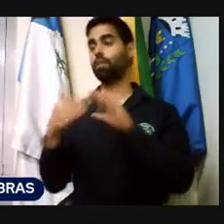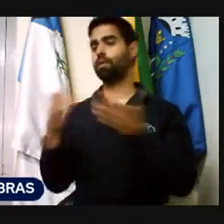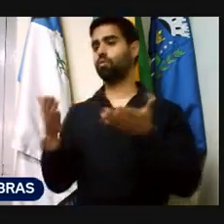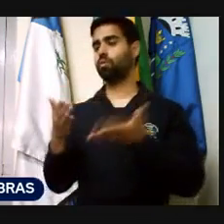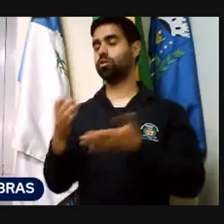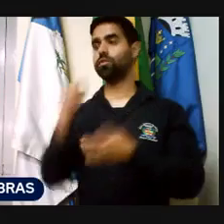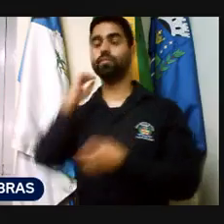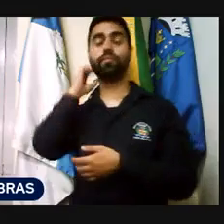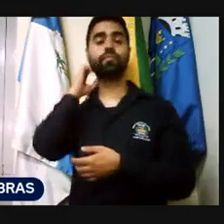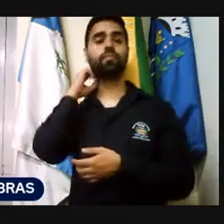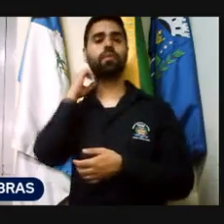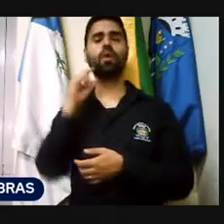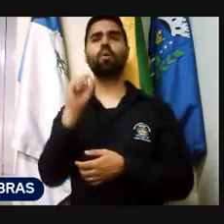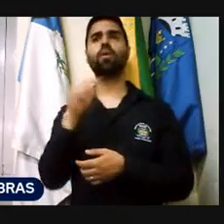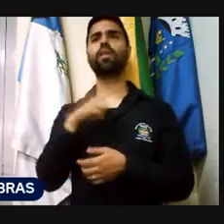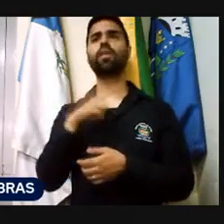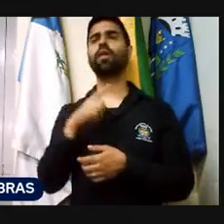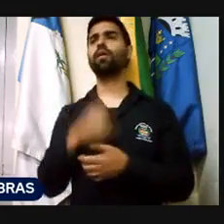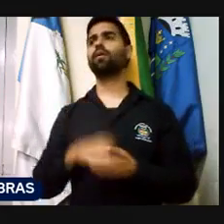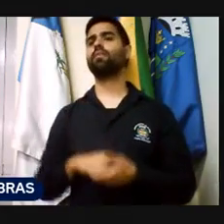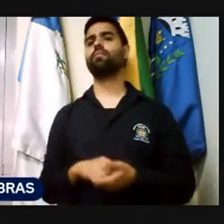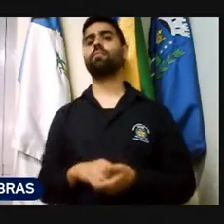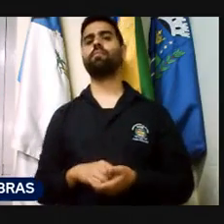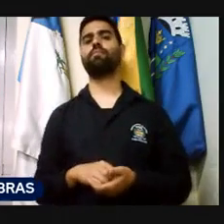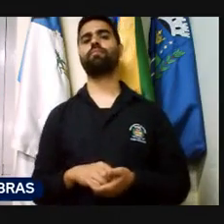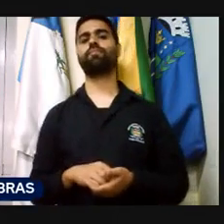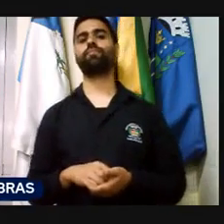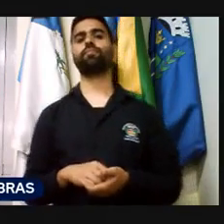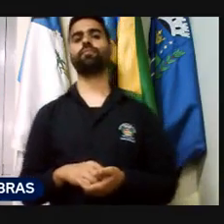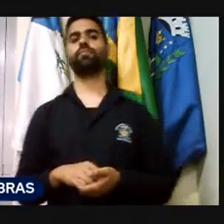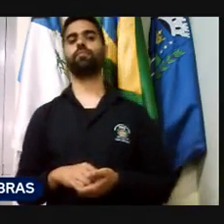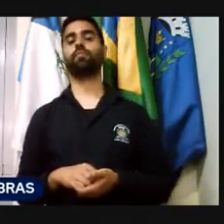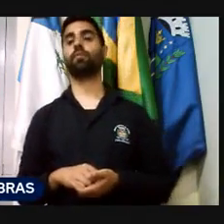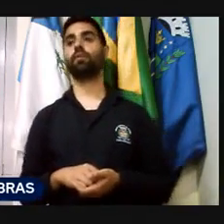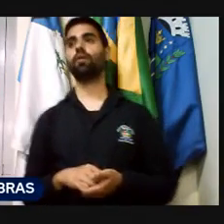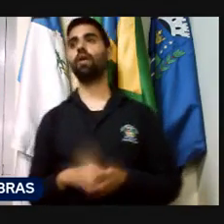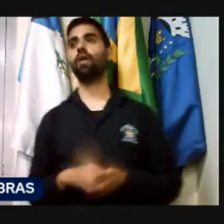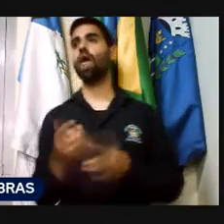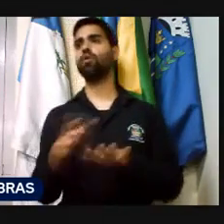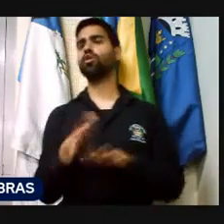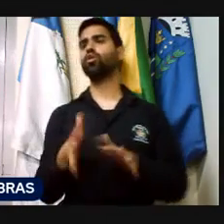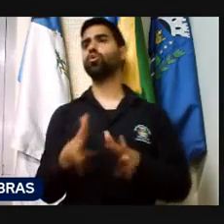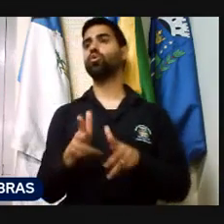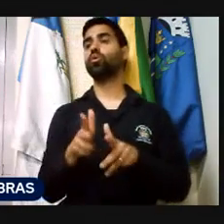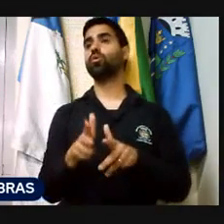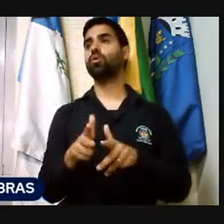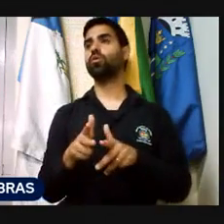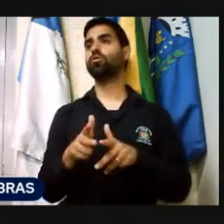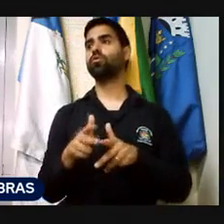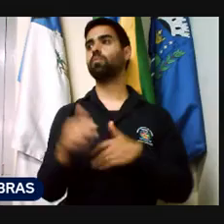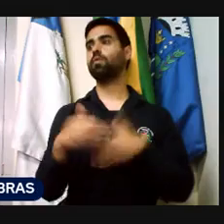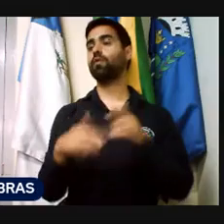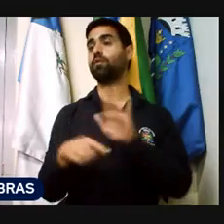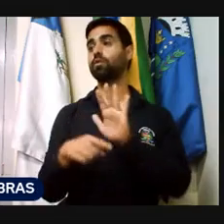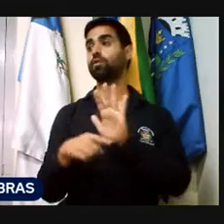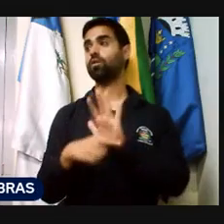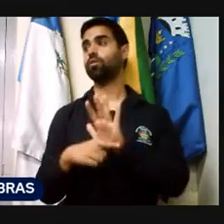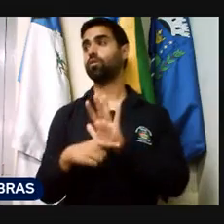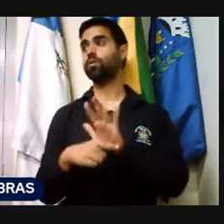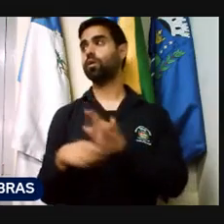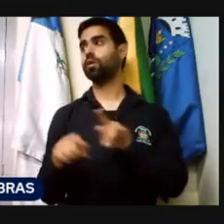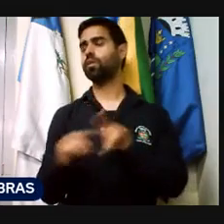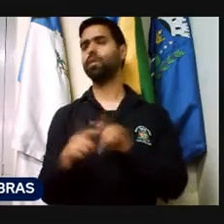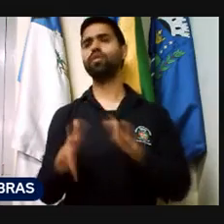nós foi a inclusão de todos os servidores de apoio, foi a inclusão